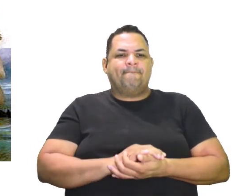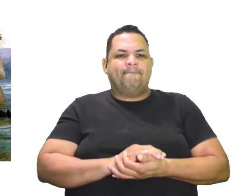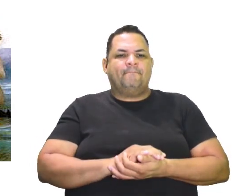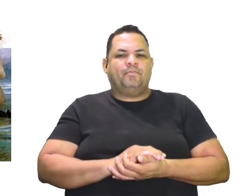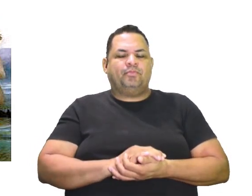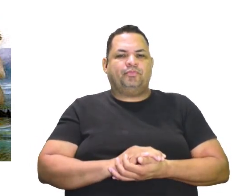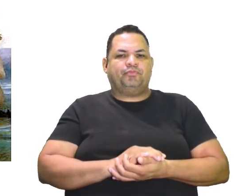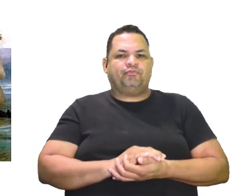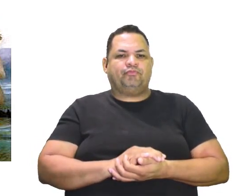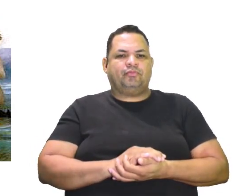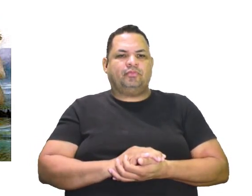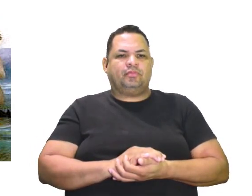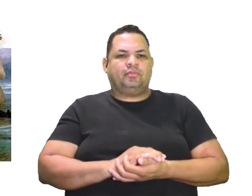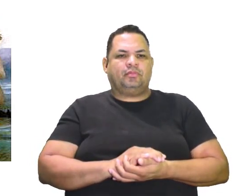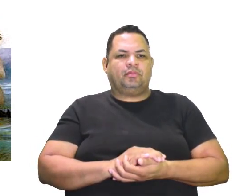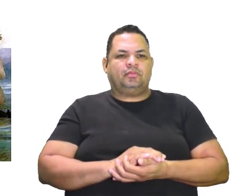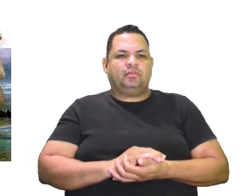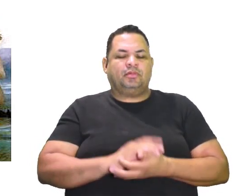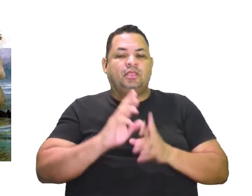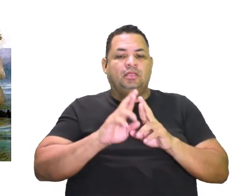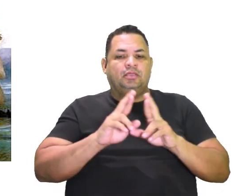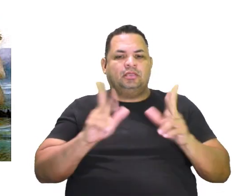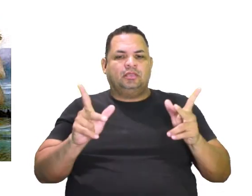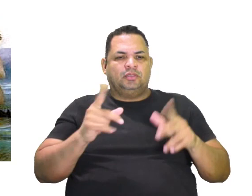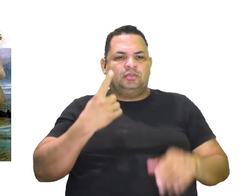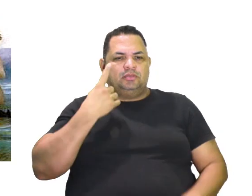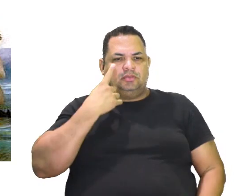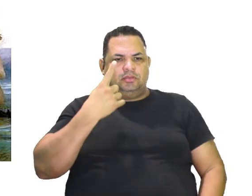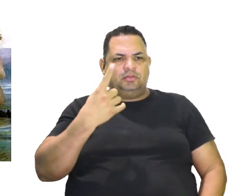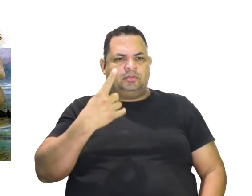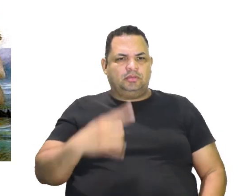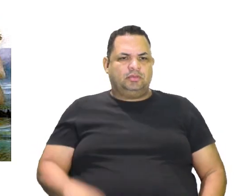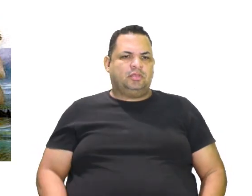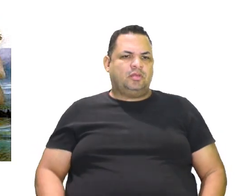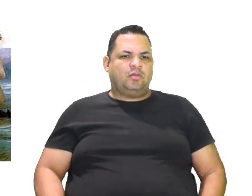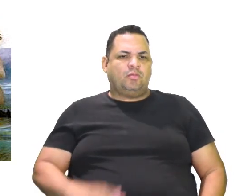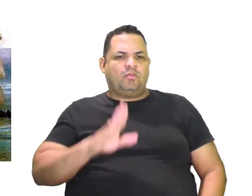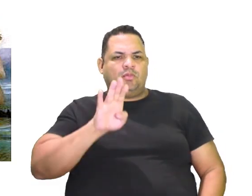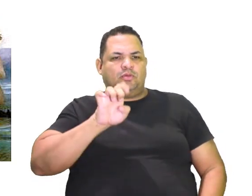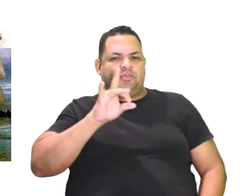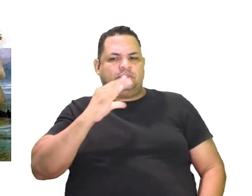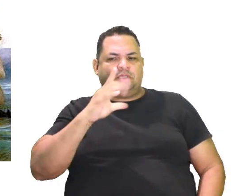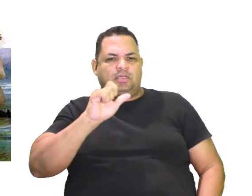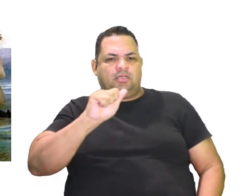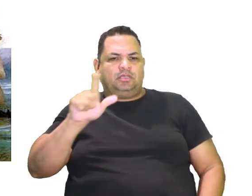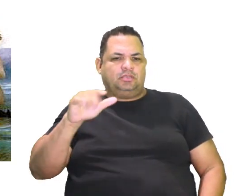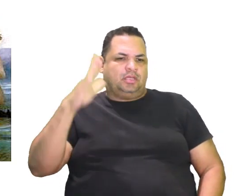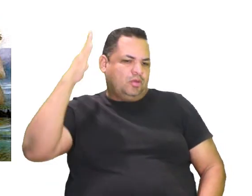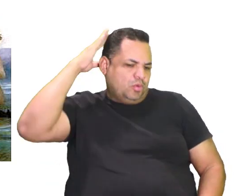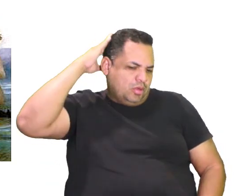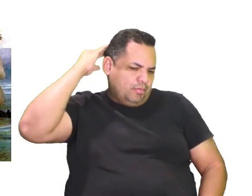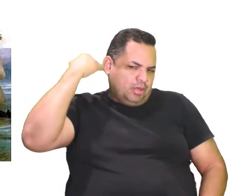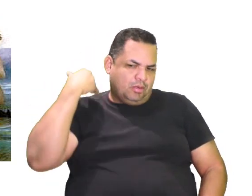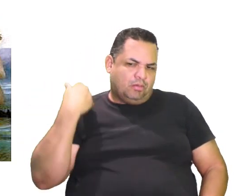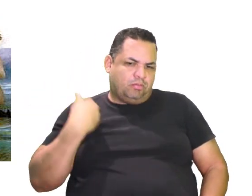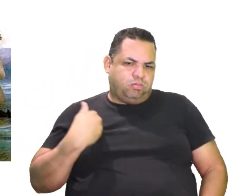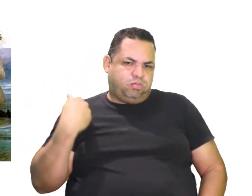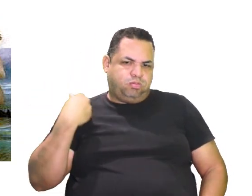Então, olha só, aquelas diferenças, né? O Botticelli, ele já colocou um cabelo grande